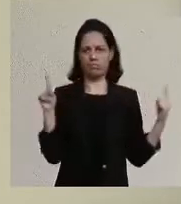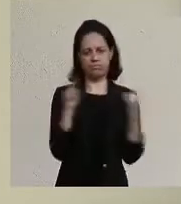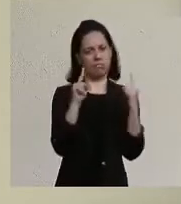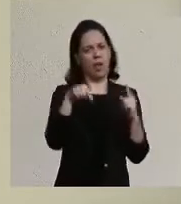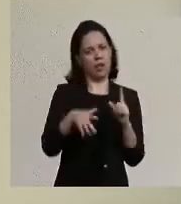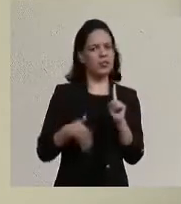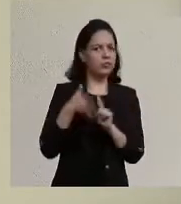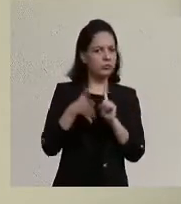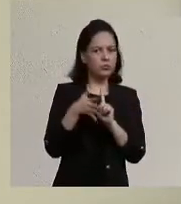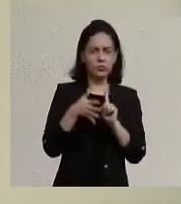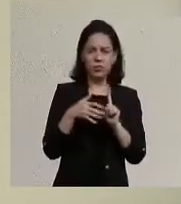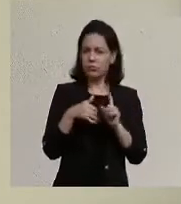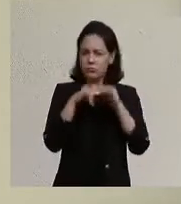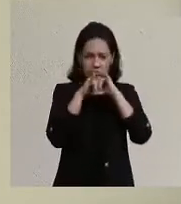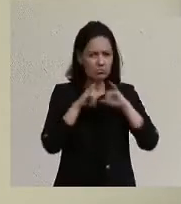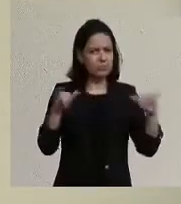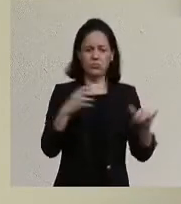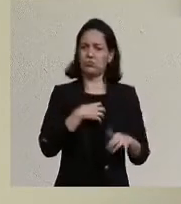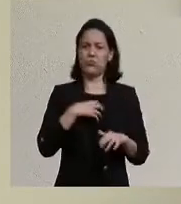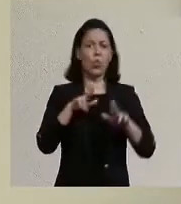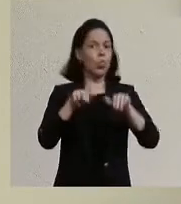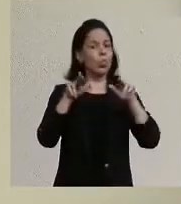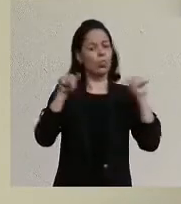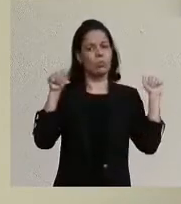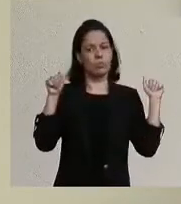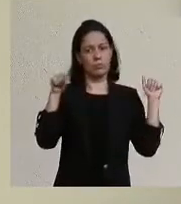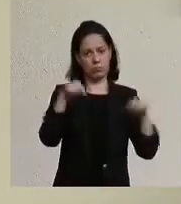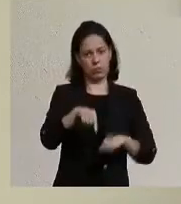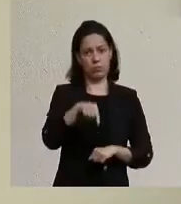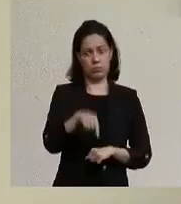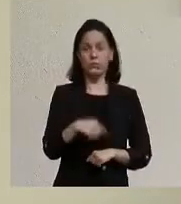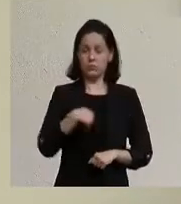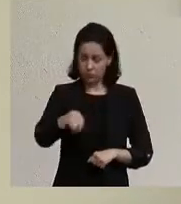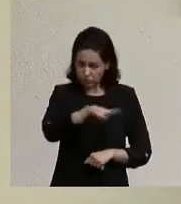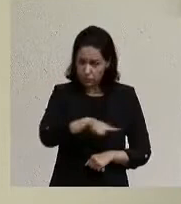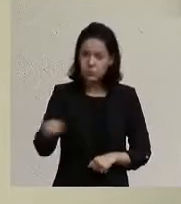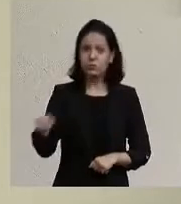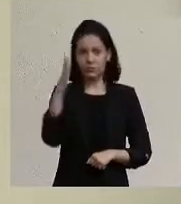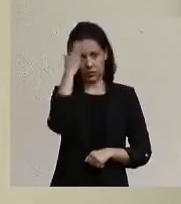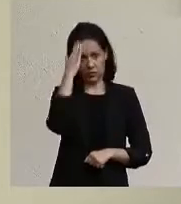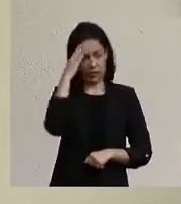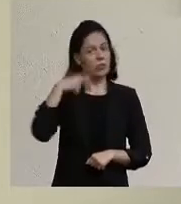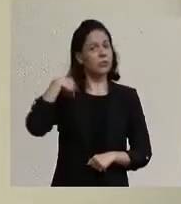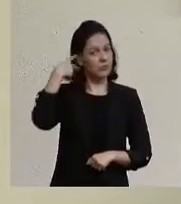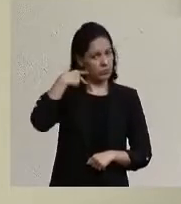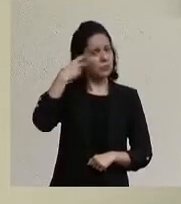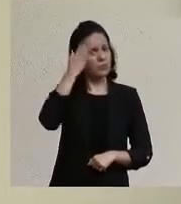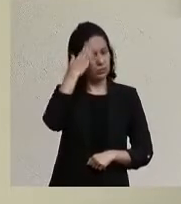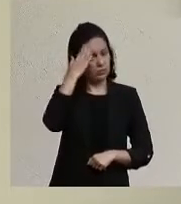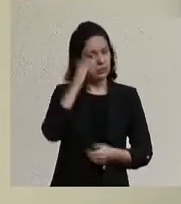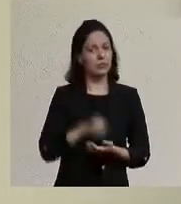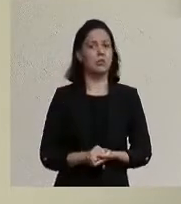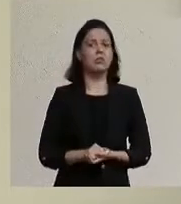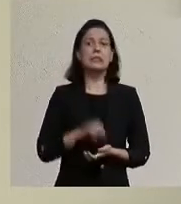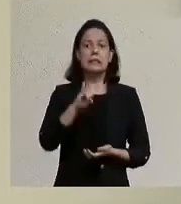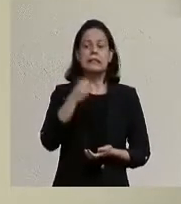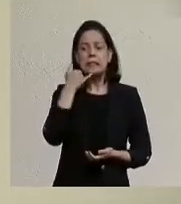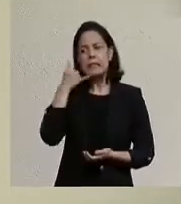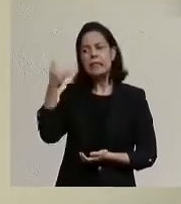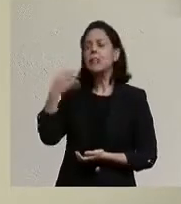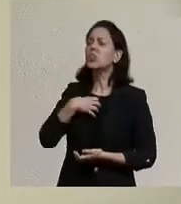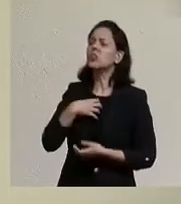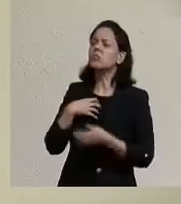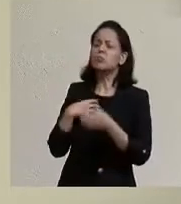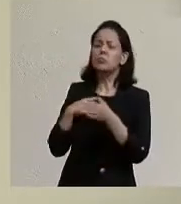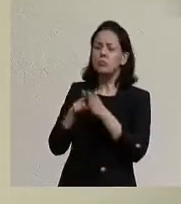nessa Tribuna Nunca ataquei nenhum dos Senhores nessa Tribuna senhores sabem disso nunca ataquei quando Vereador me ligou para fazer